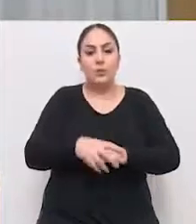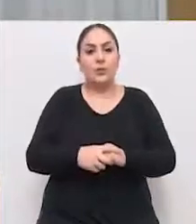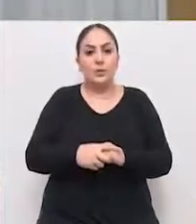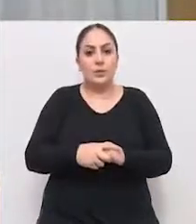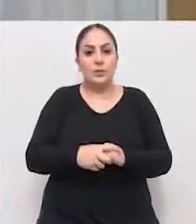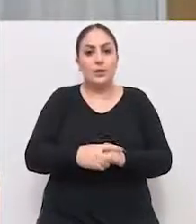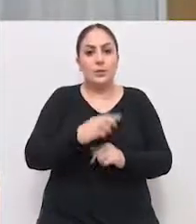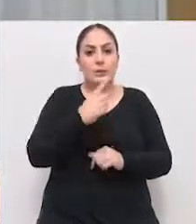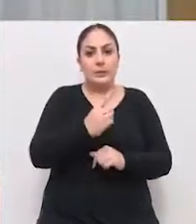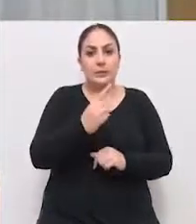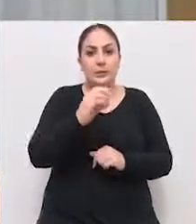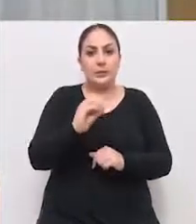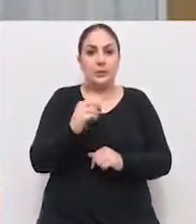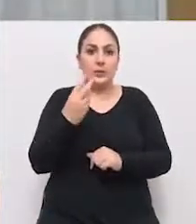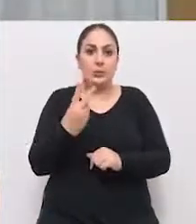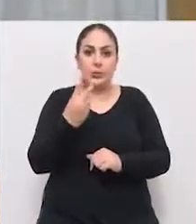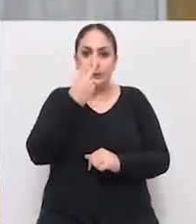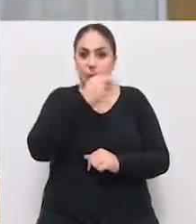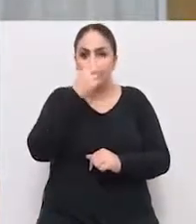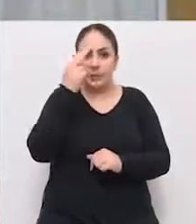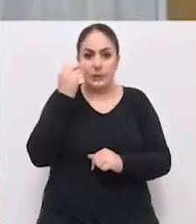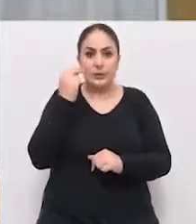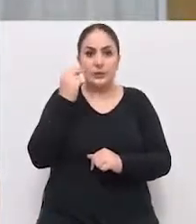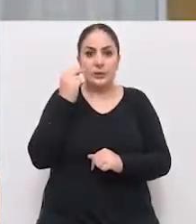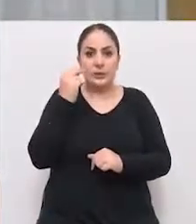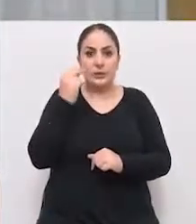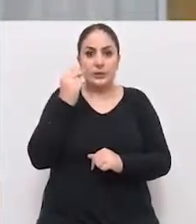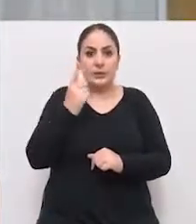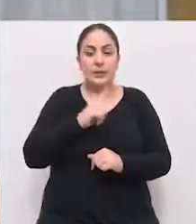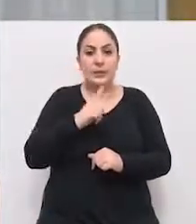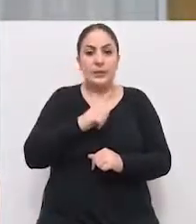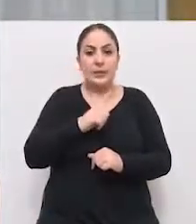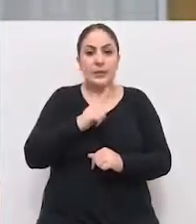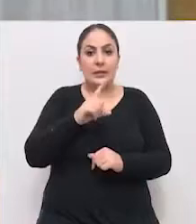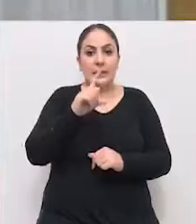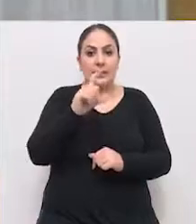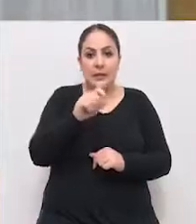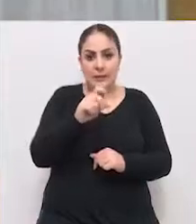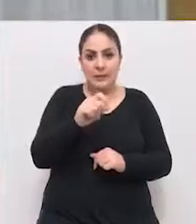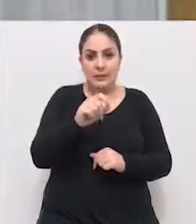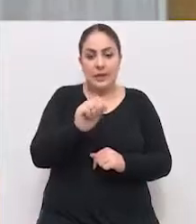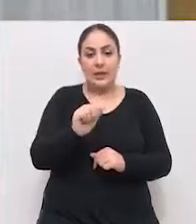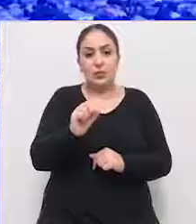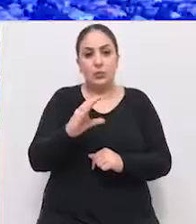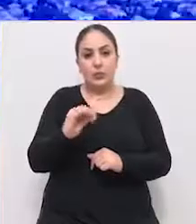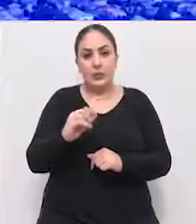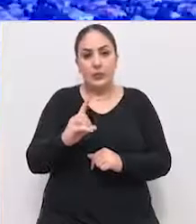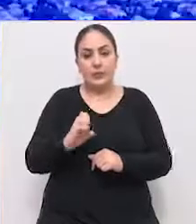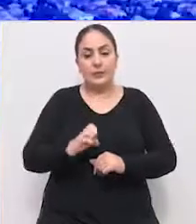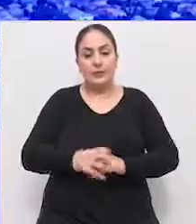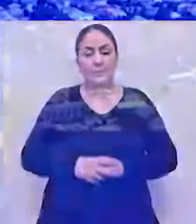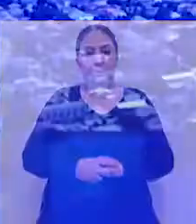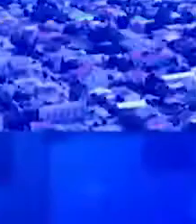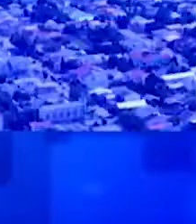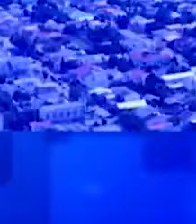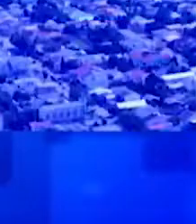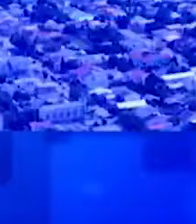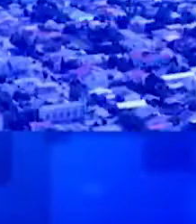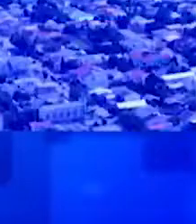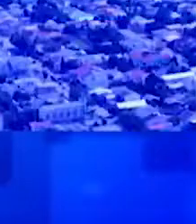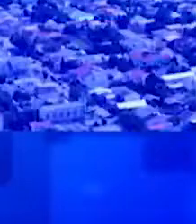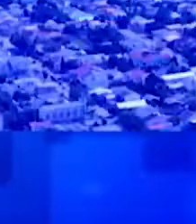poço. 102 municípios terão 10 açudes, cada município.